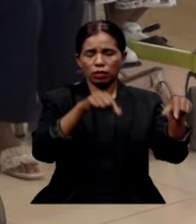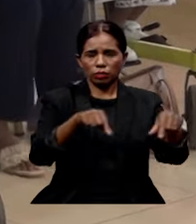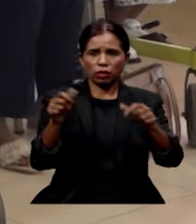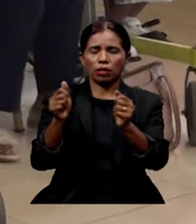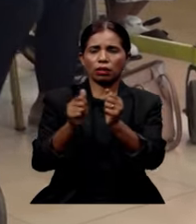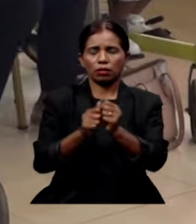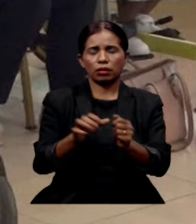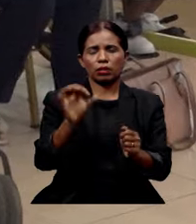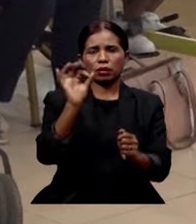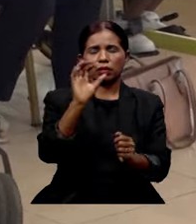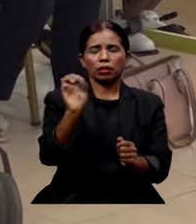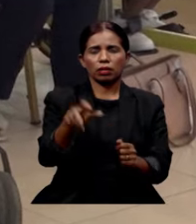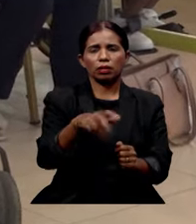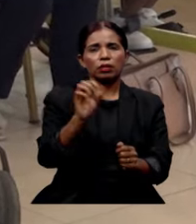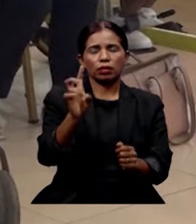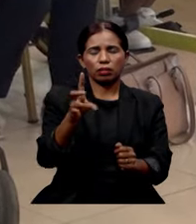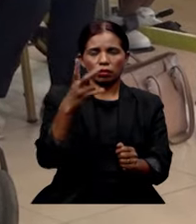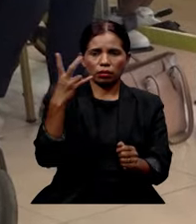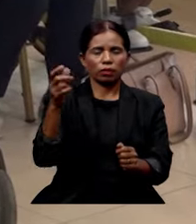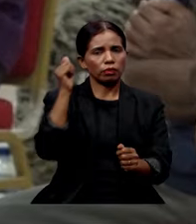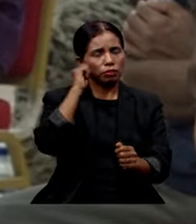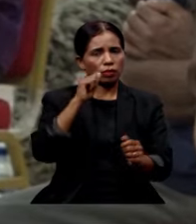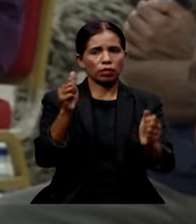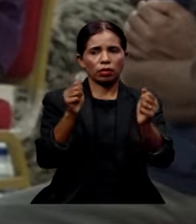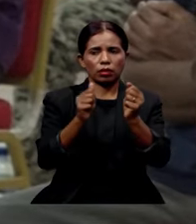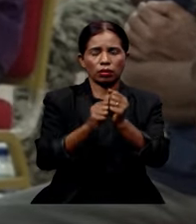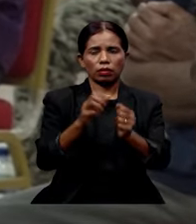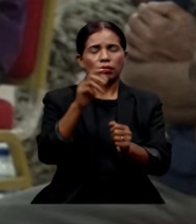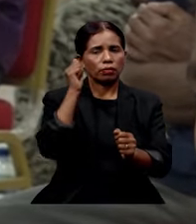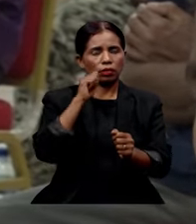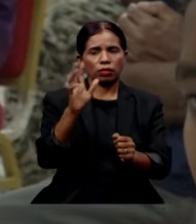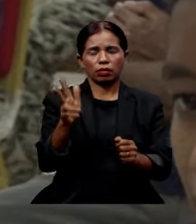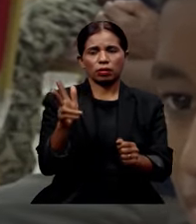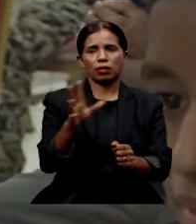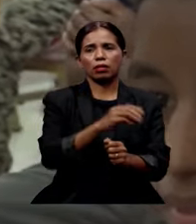que rihun sanulu resin hitu resin, ho feto rihun walu limanulu,